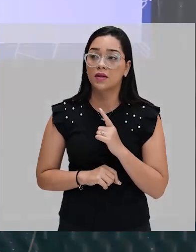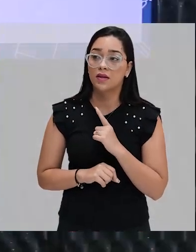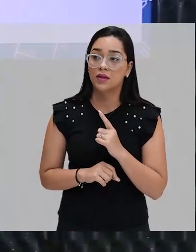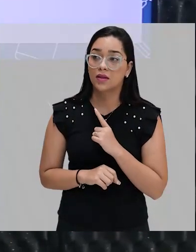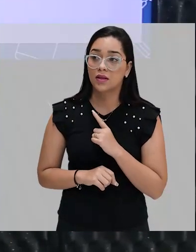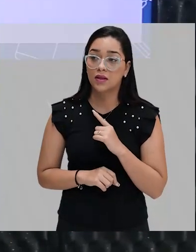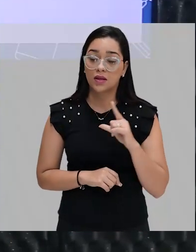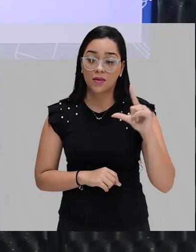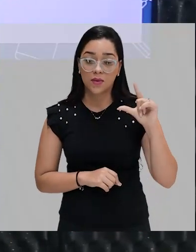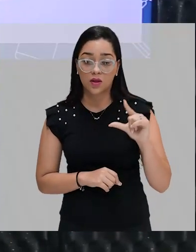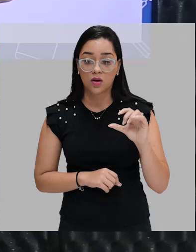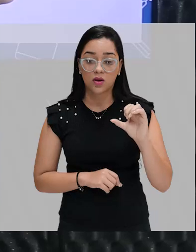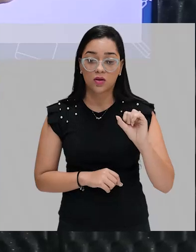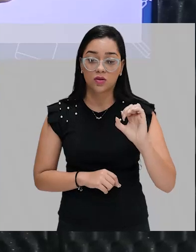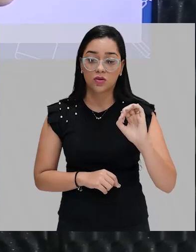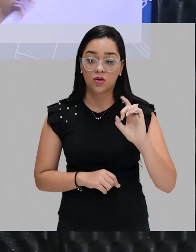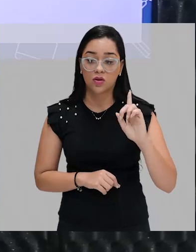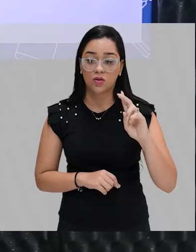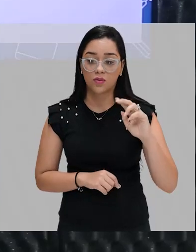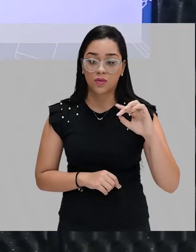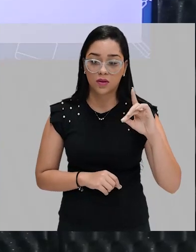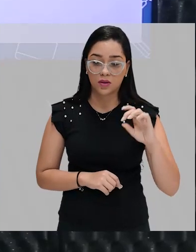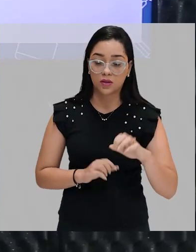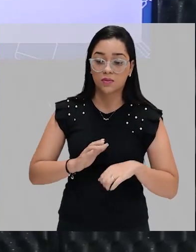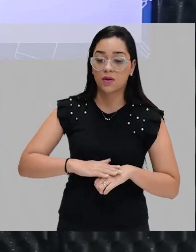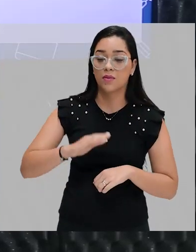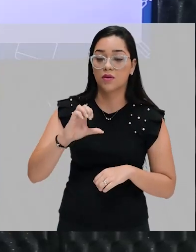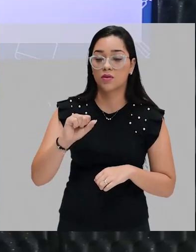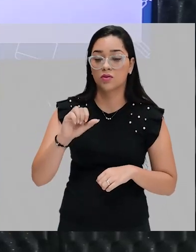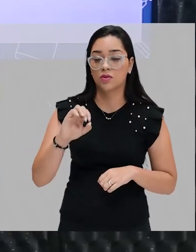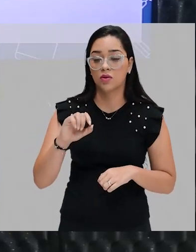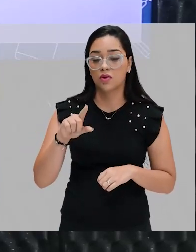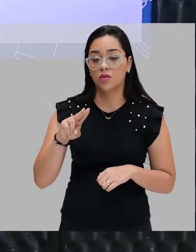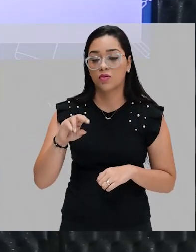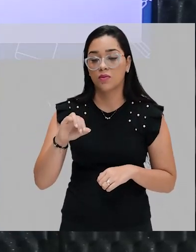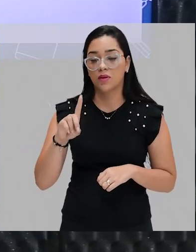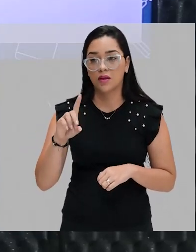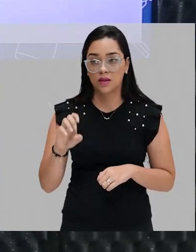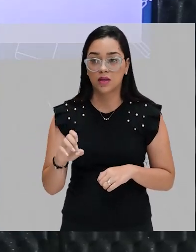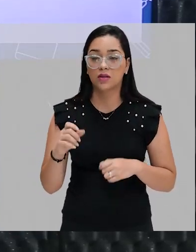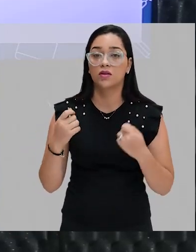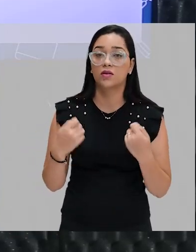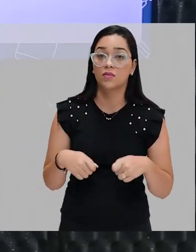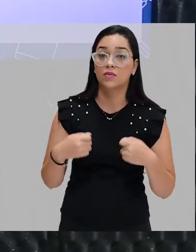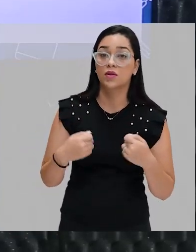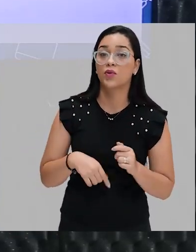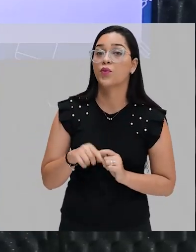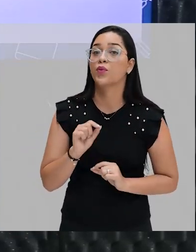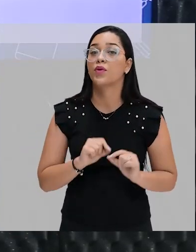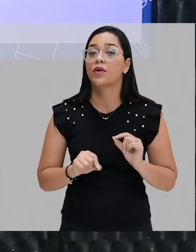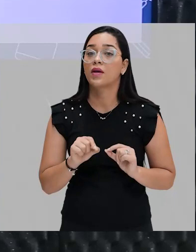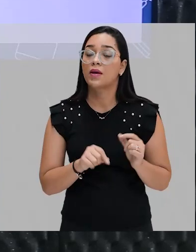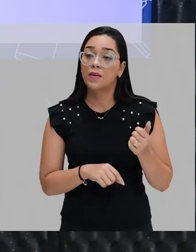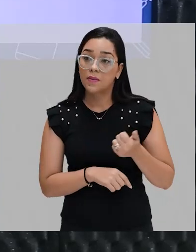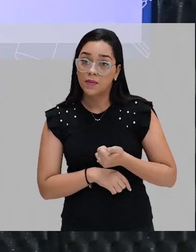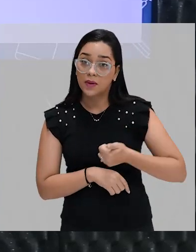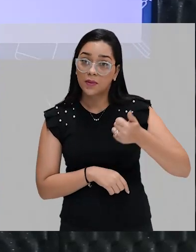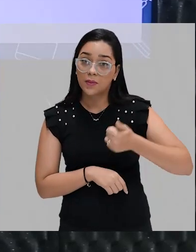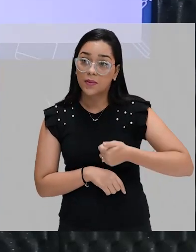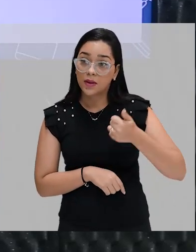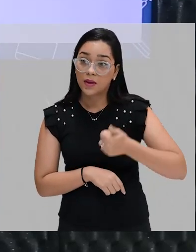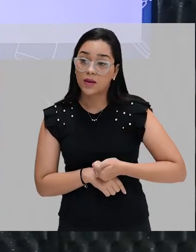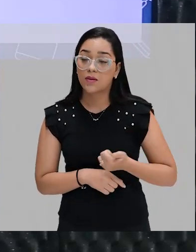menor solubilidade para a maior solubilidade. Então, vai precipitar